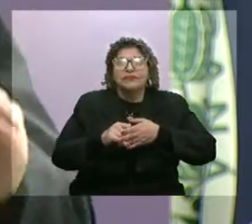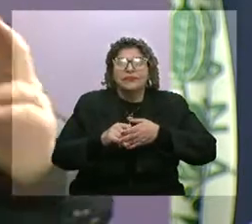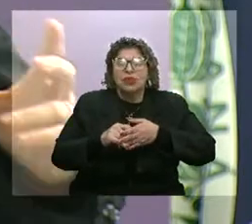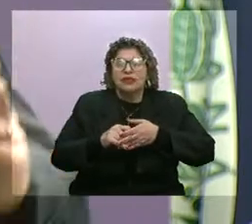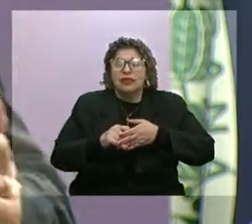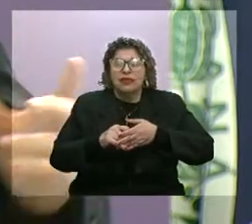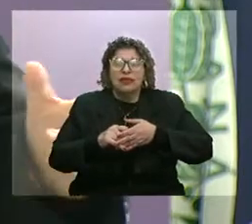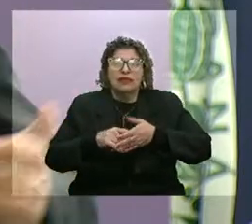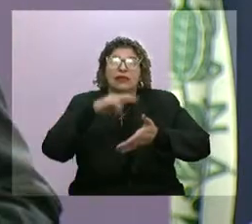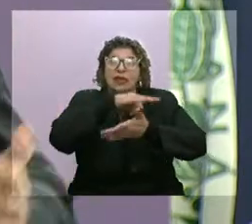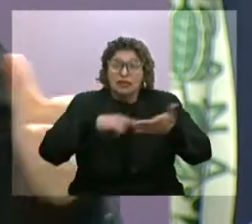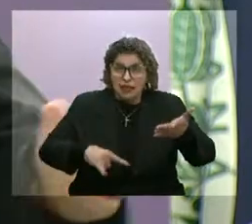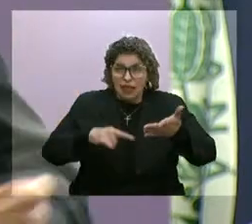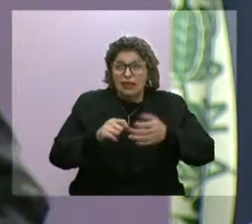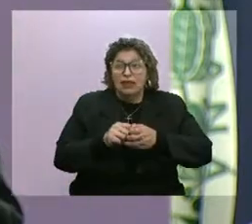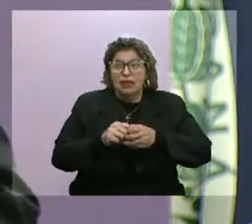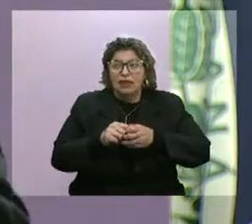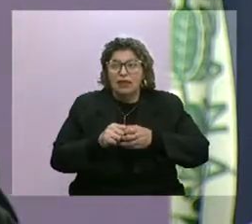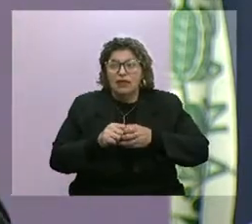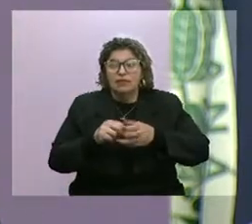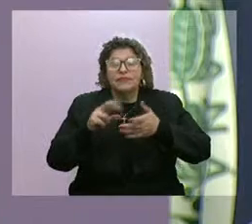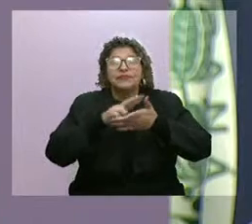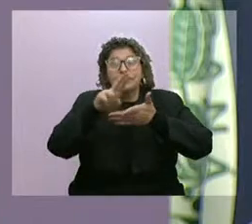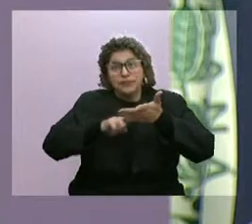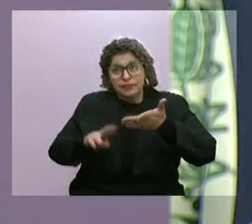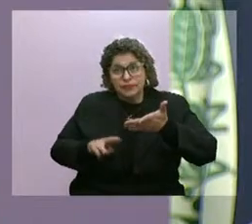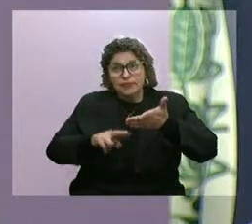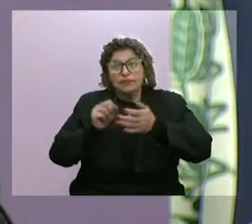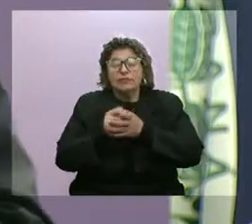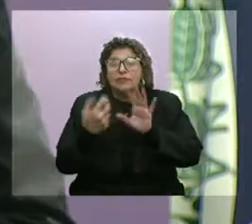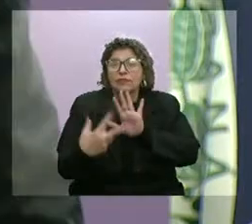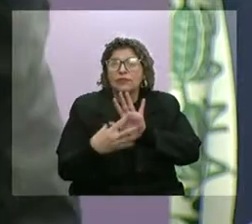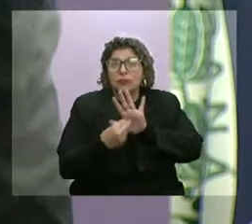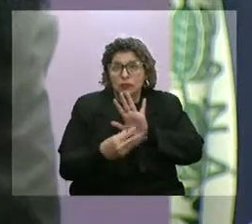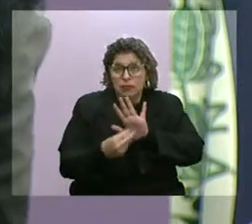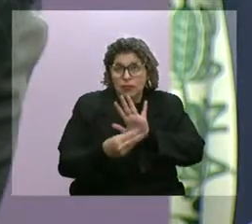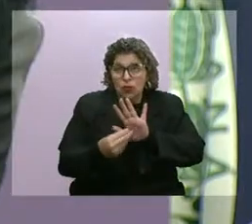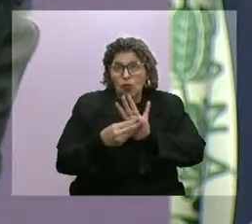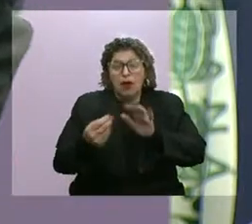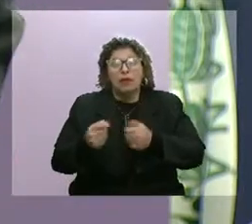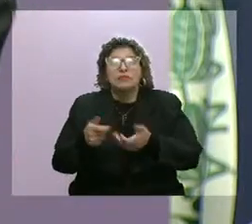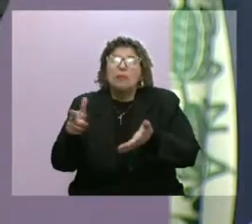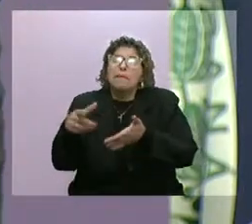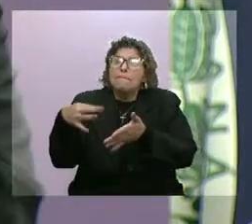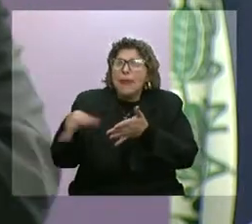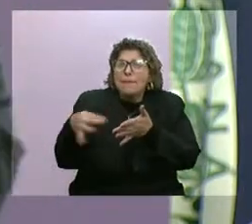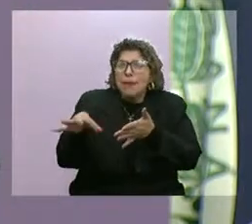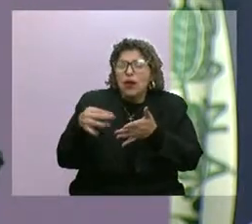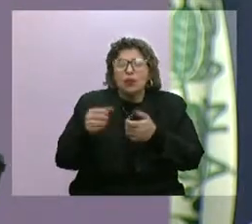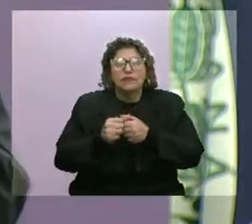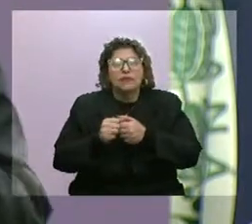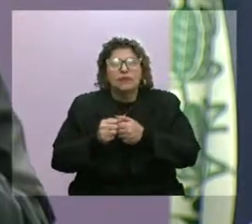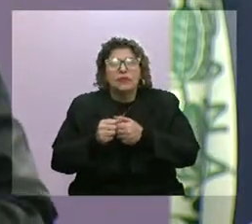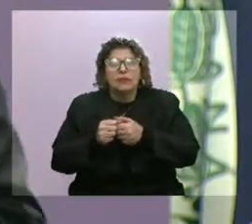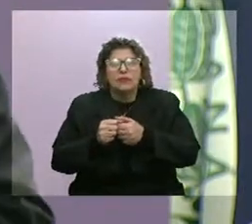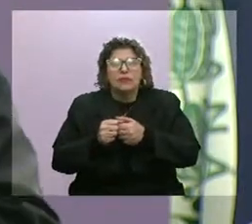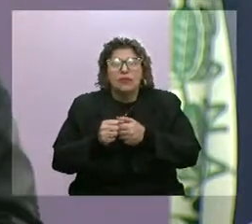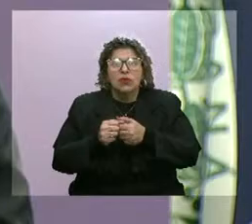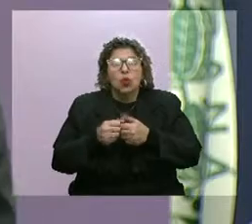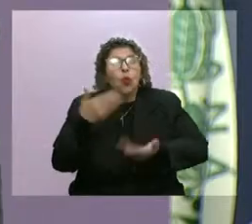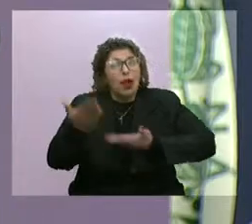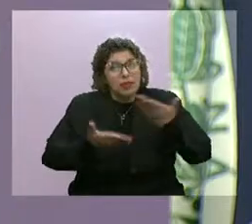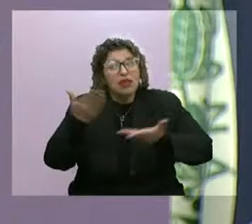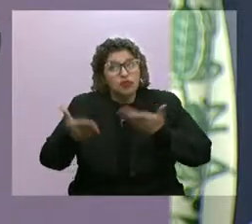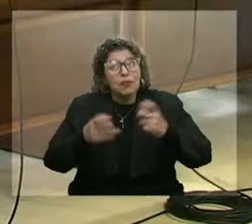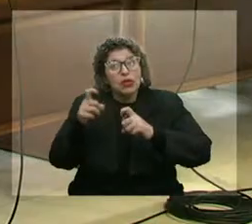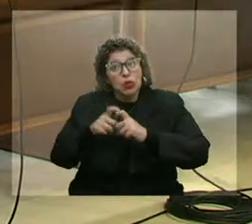que tem uma relação mais íntima com o médico, então ele vai nos contar. Então, essa lei para reger o